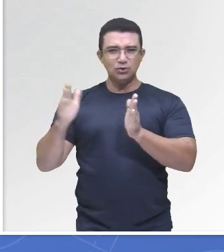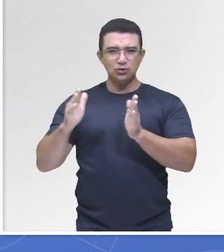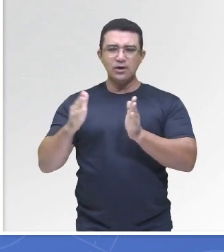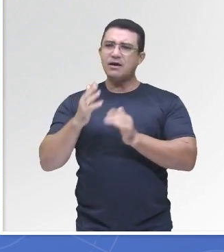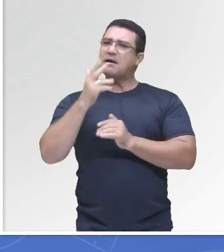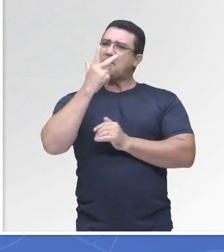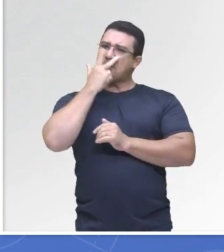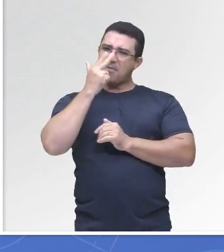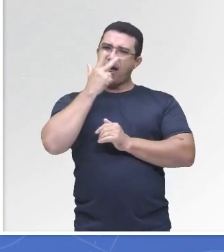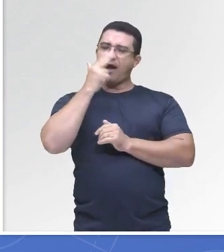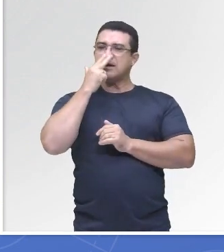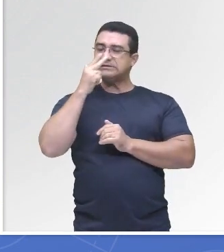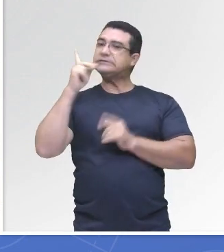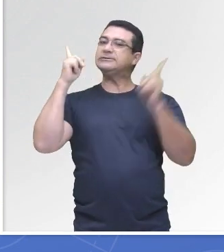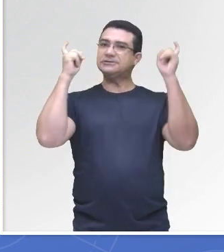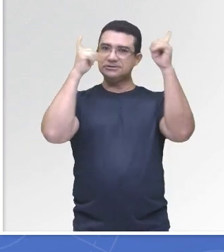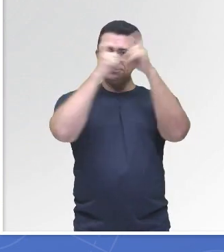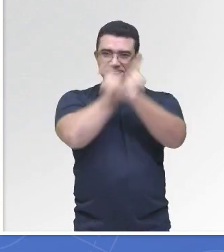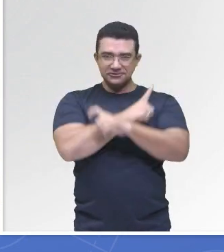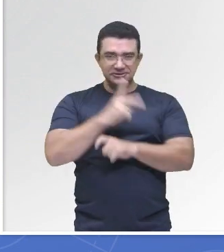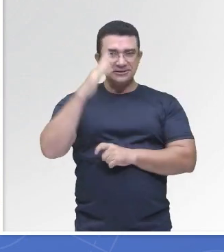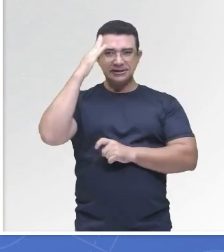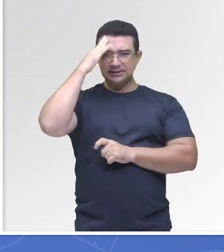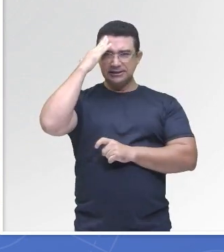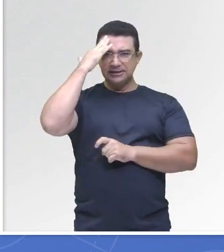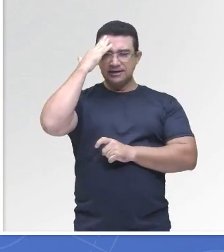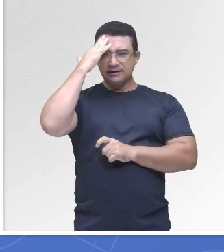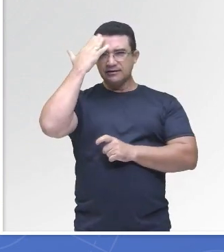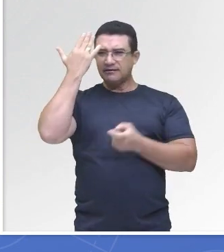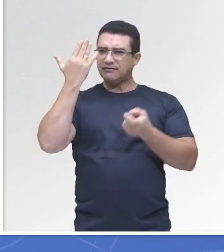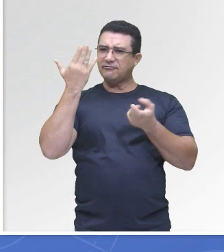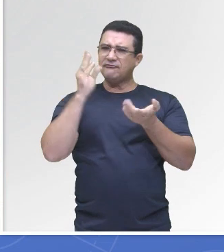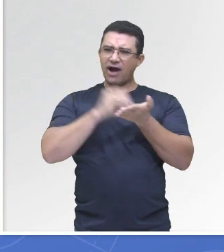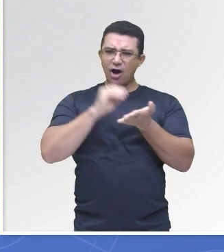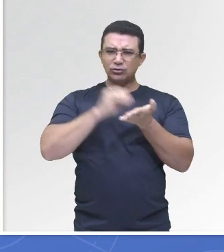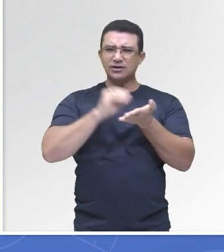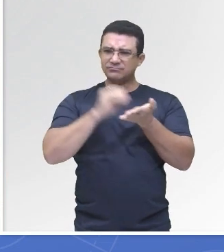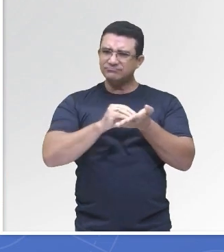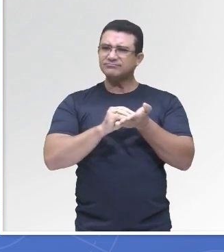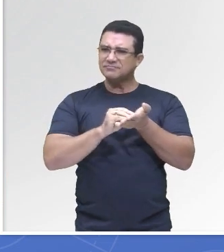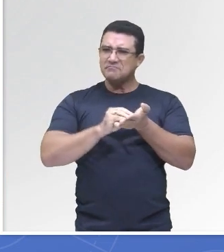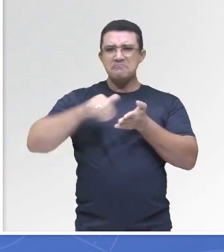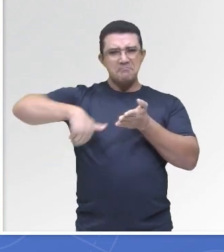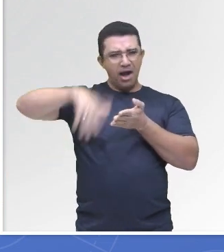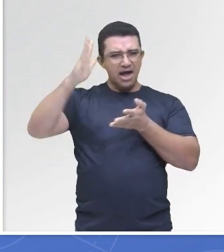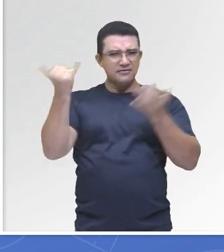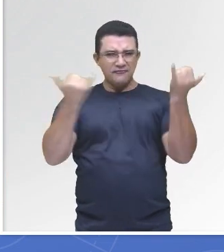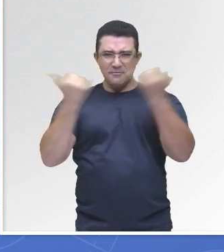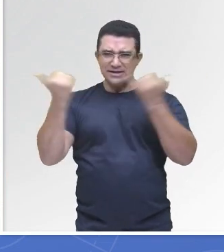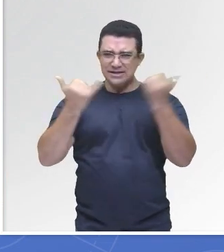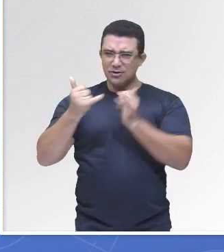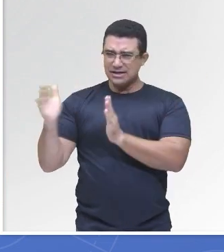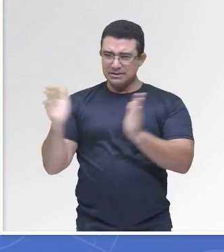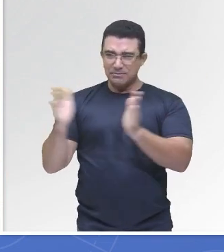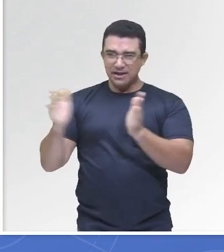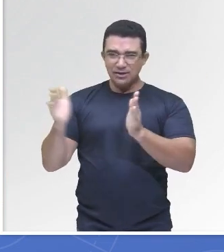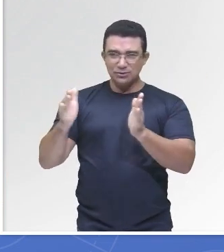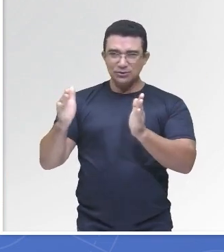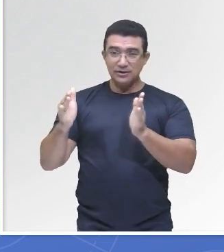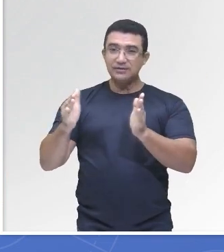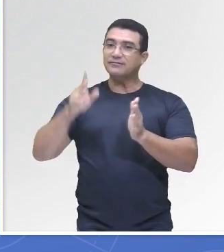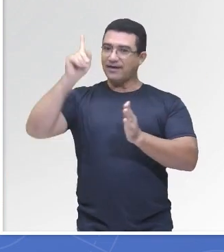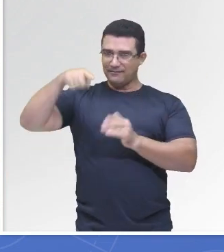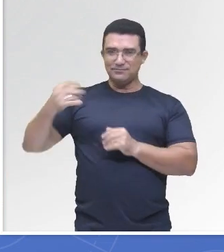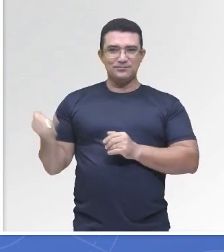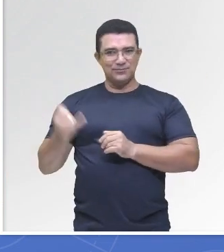um quebra-cabeças cheio de pecinhas faltando. Por isso ele é tão interessante da gente estudar,